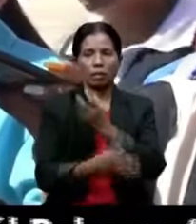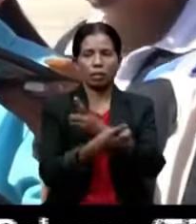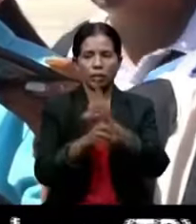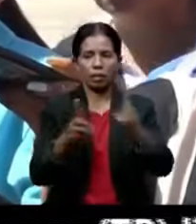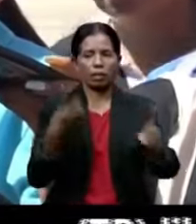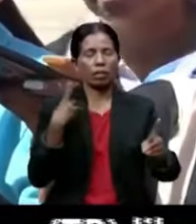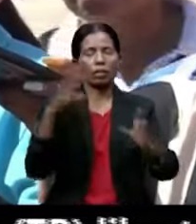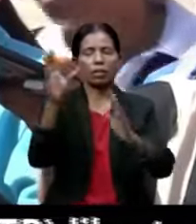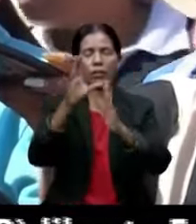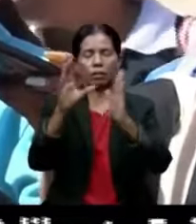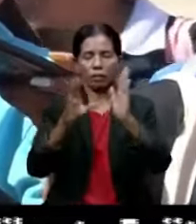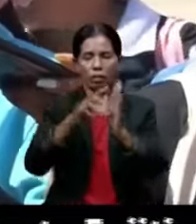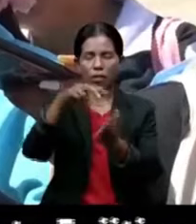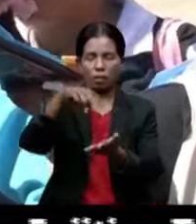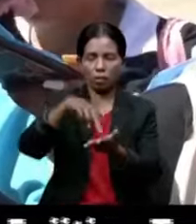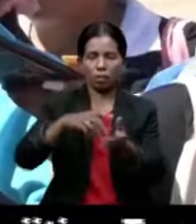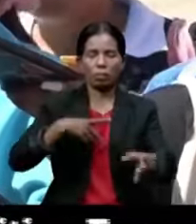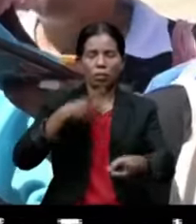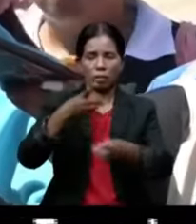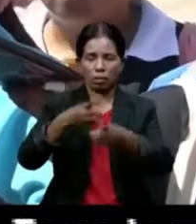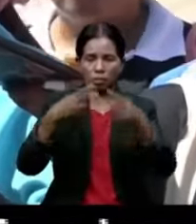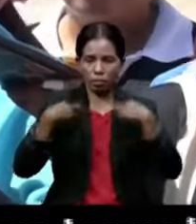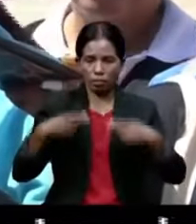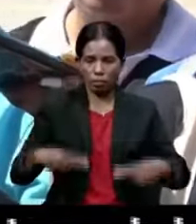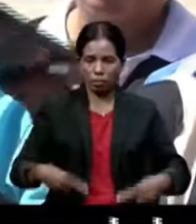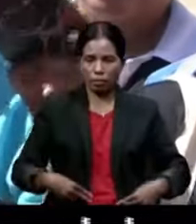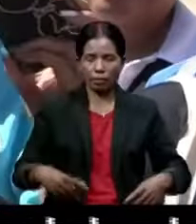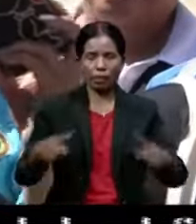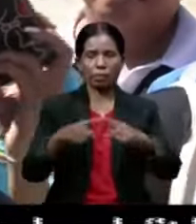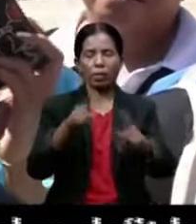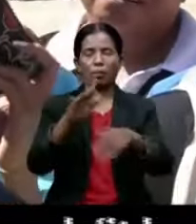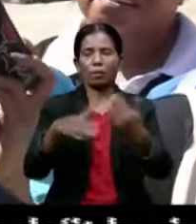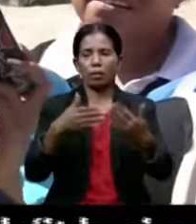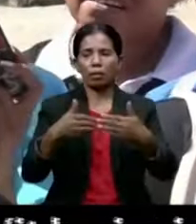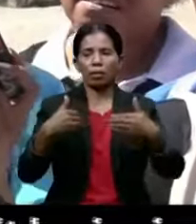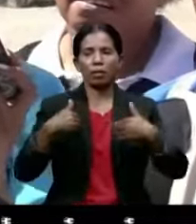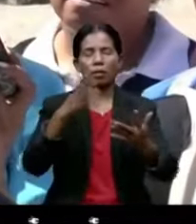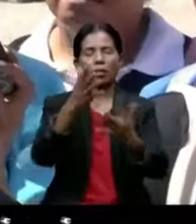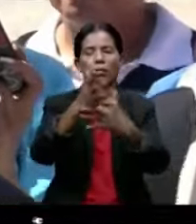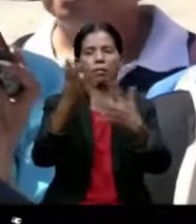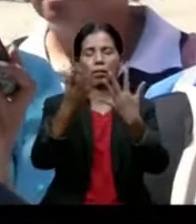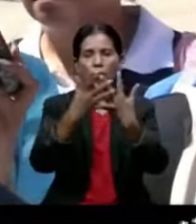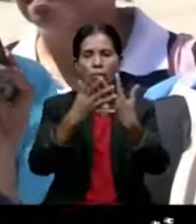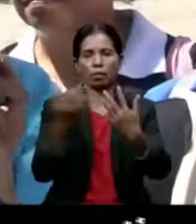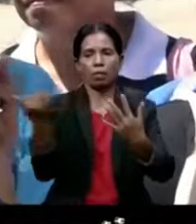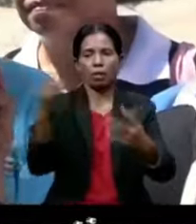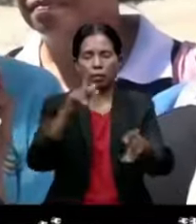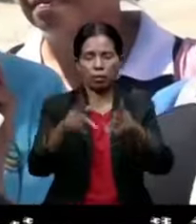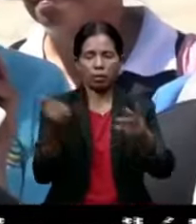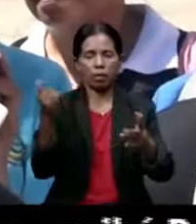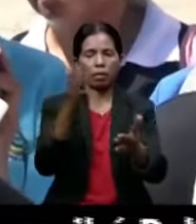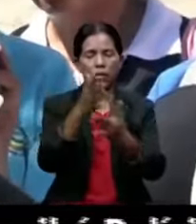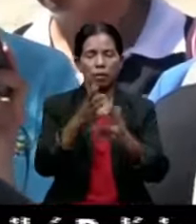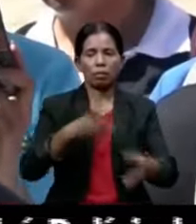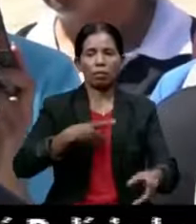a constituição arriba tira direitos humanos vai mas era da Roma e a prisão lá rané né e mas era nebe e a prisão